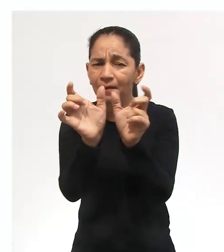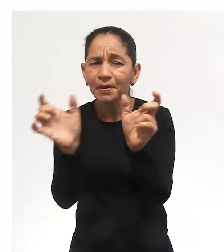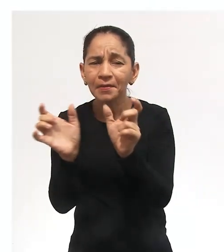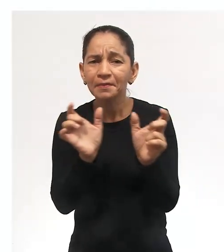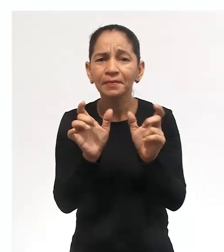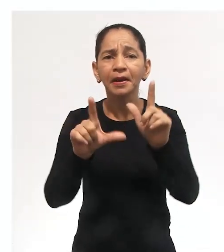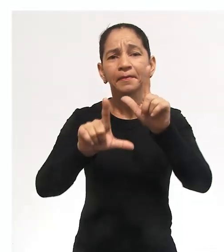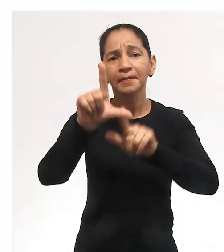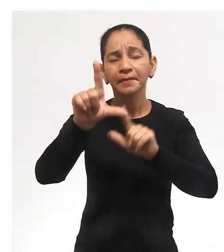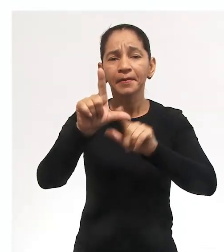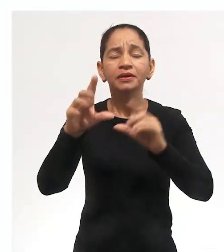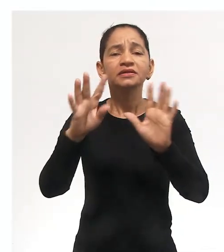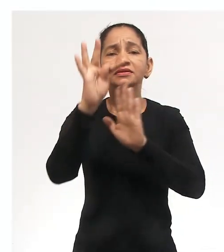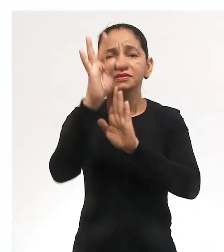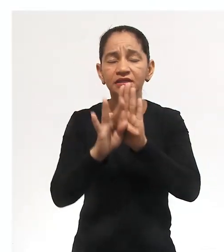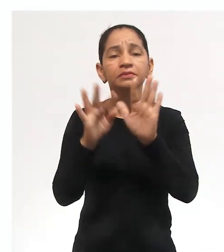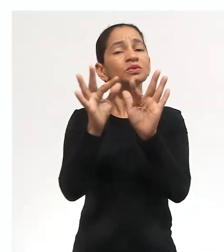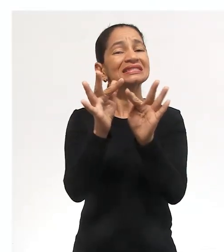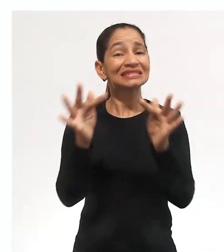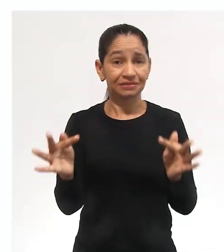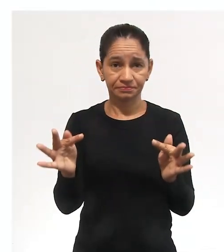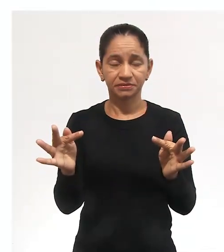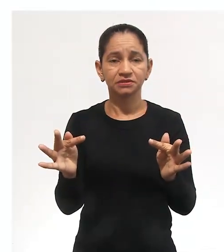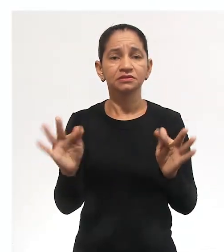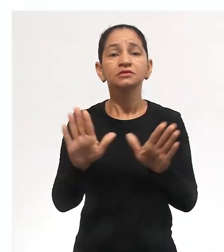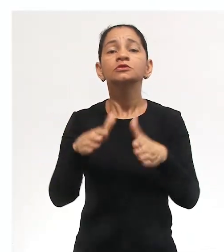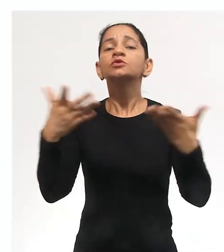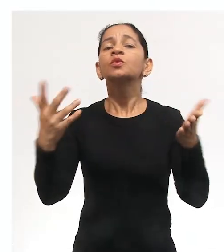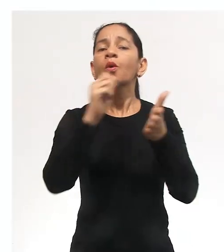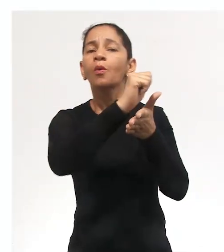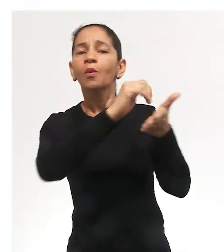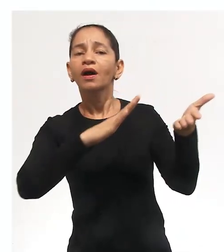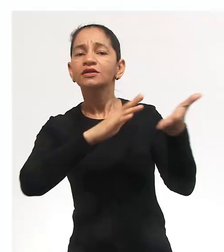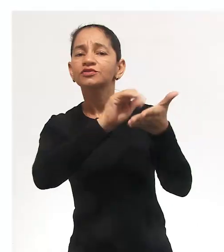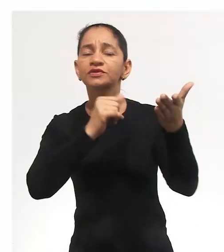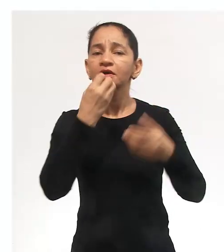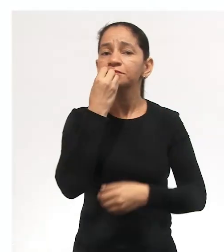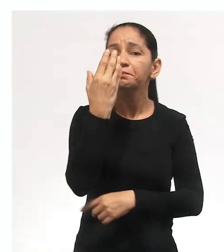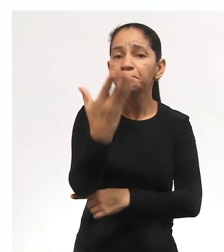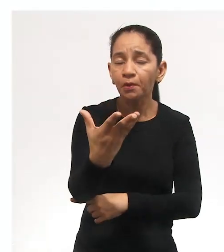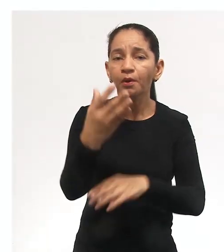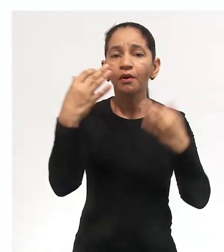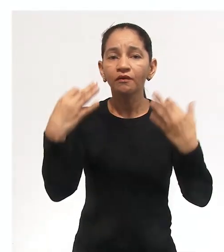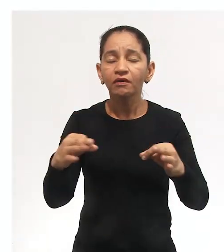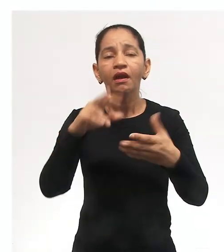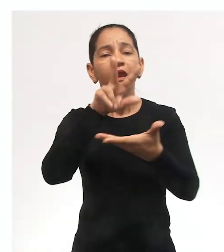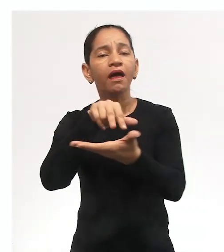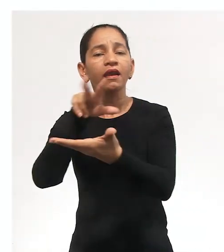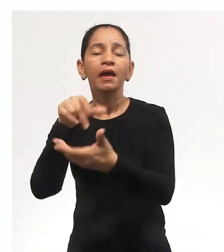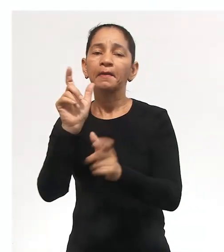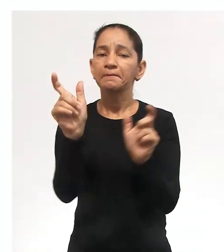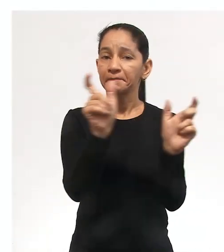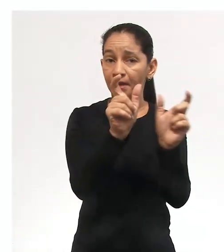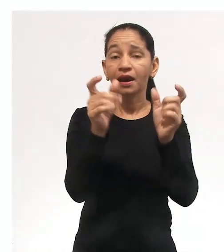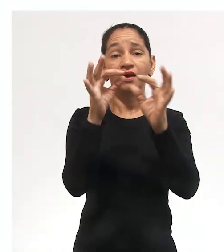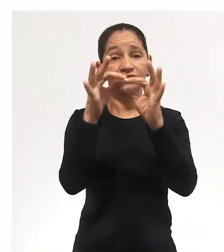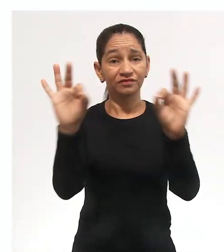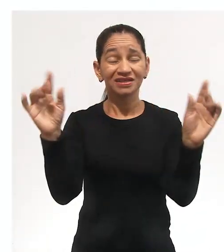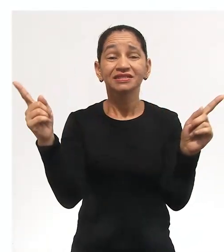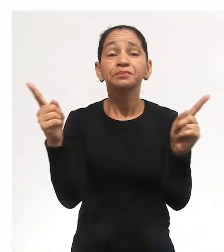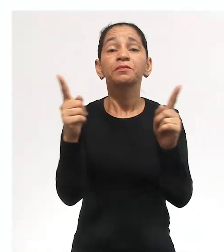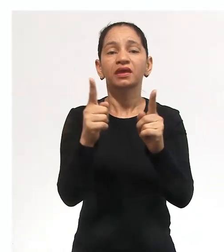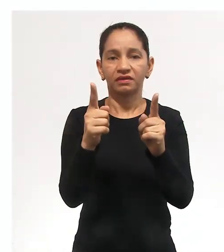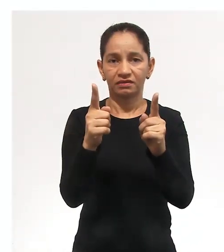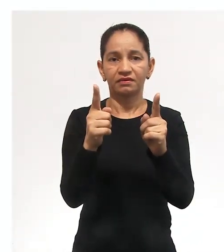compreender palavras e textos simples. Quais são as atividades sugeridas? Leitura de palavras e frases